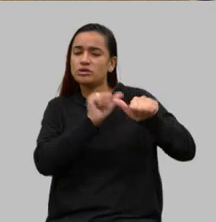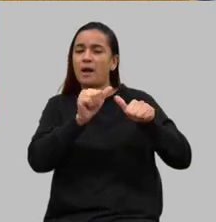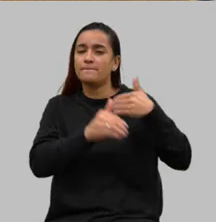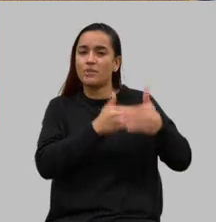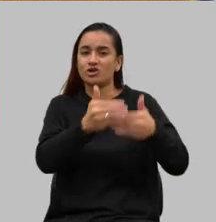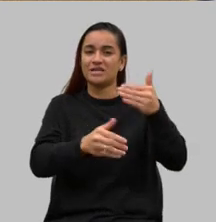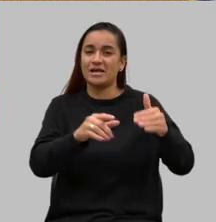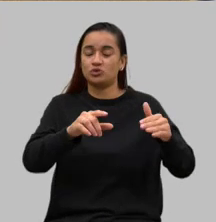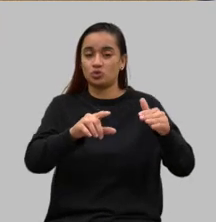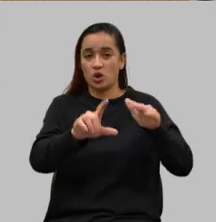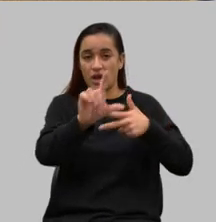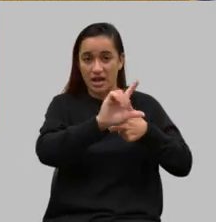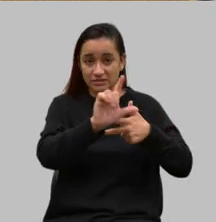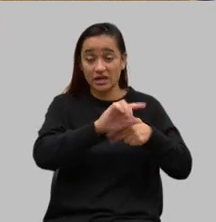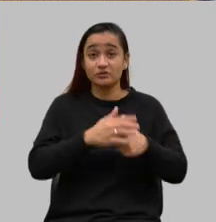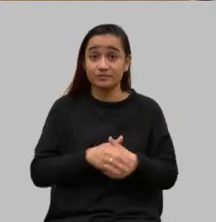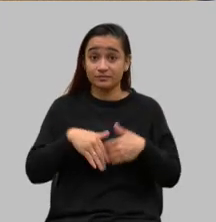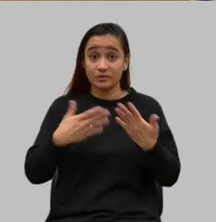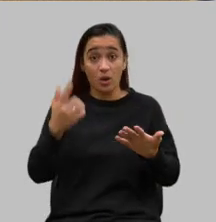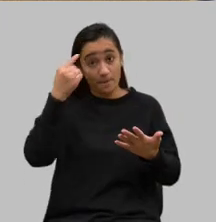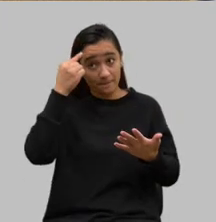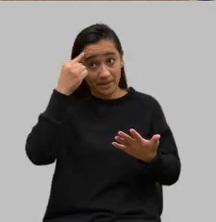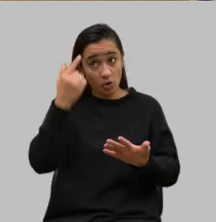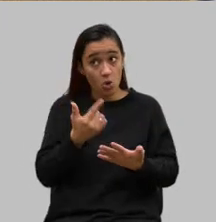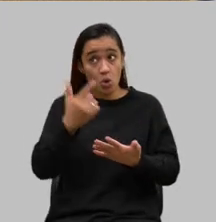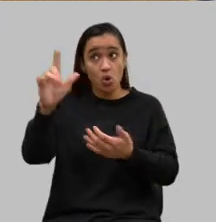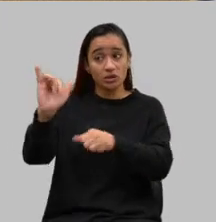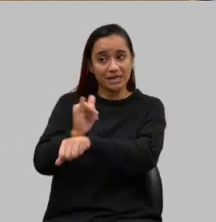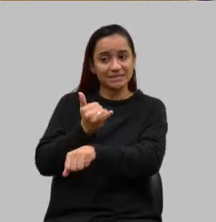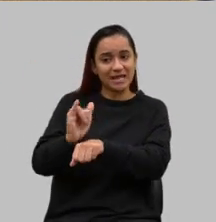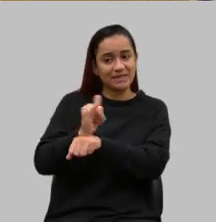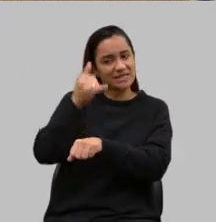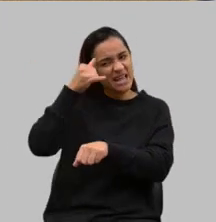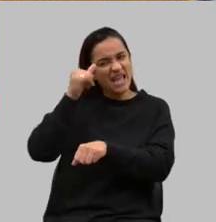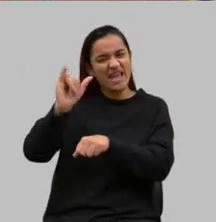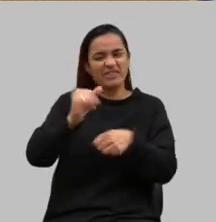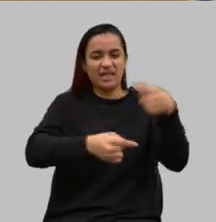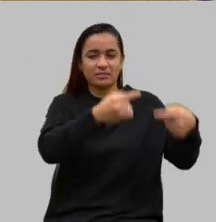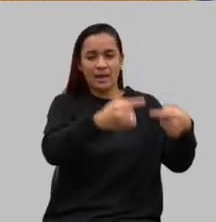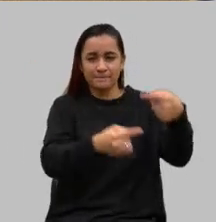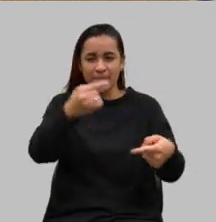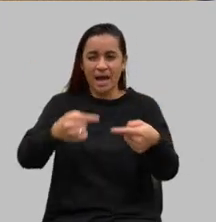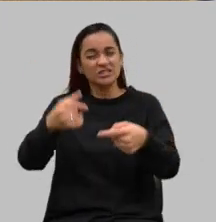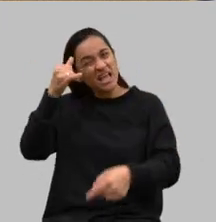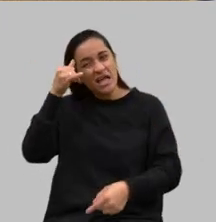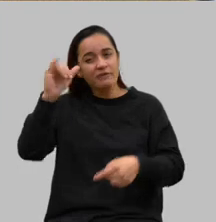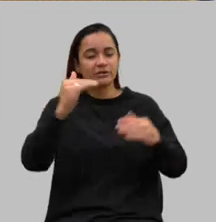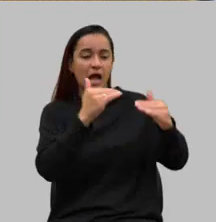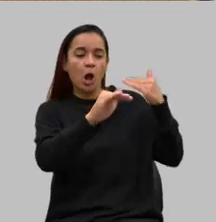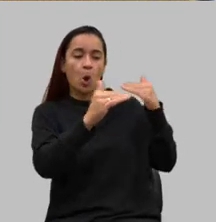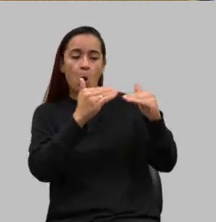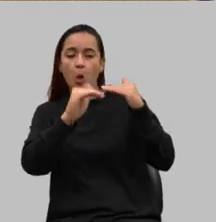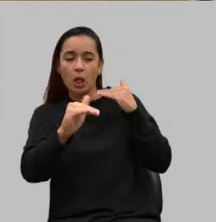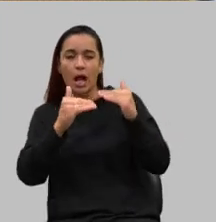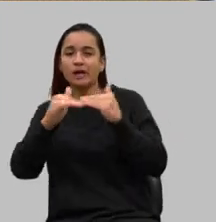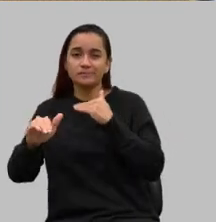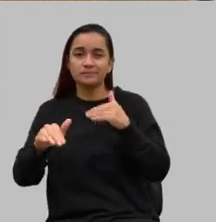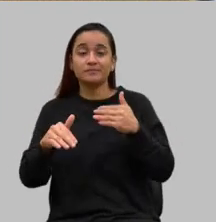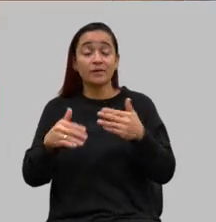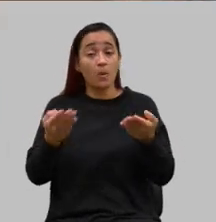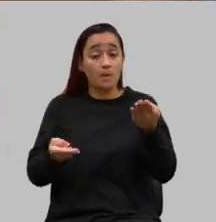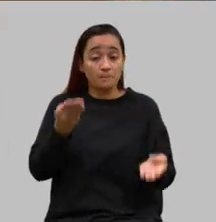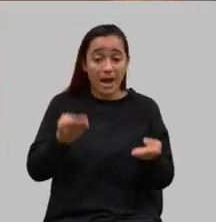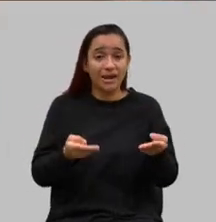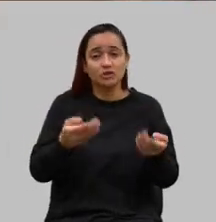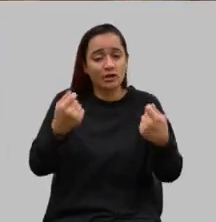por uma outra forma que não passasse pelo debate pelo contraditório e pelo balanço necessário do que não foi feito